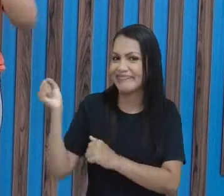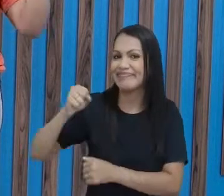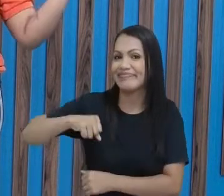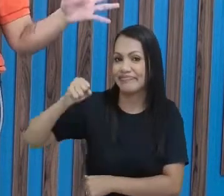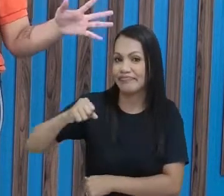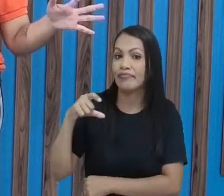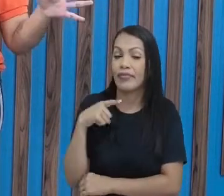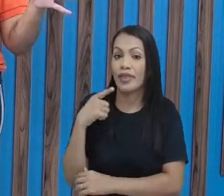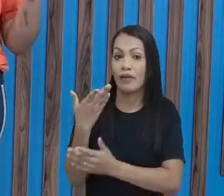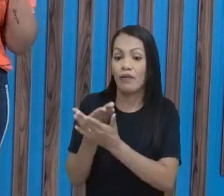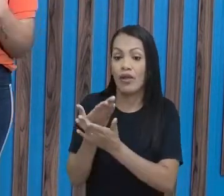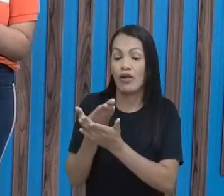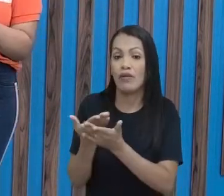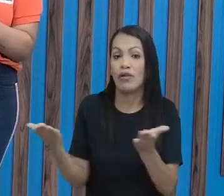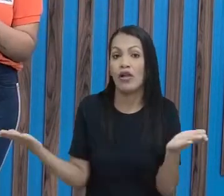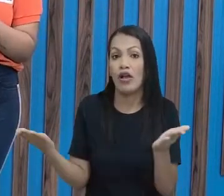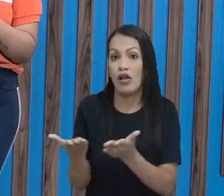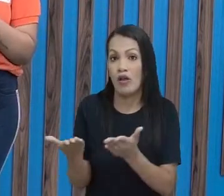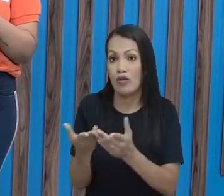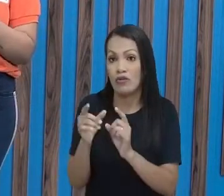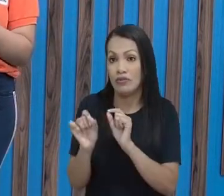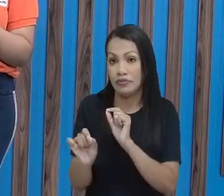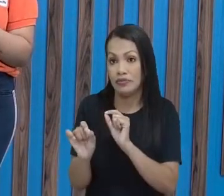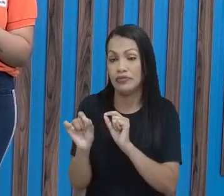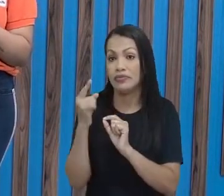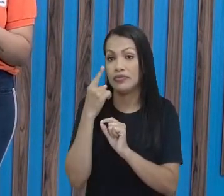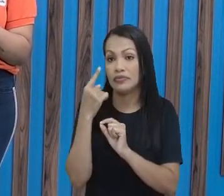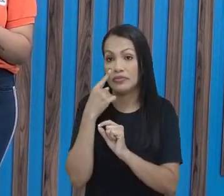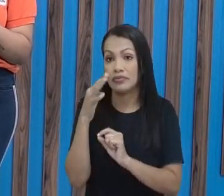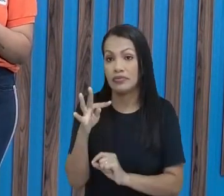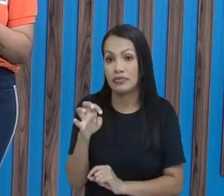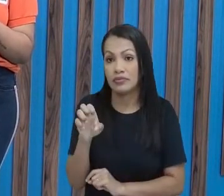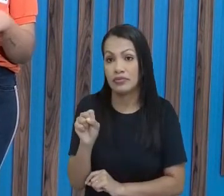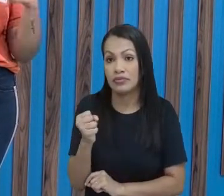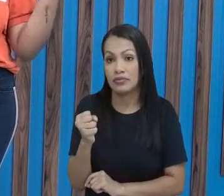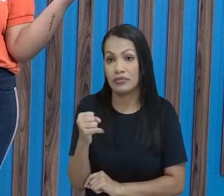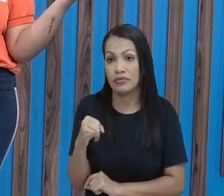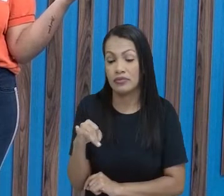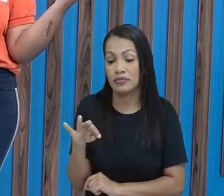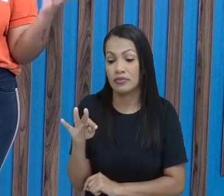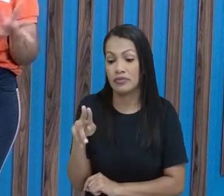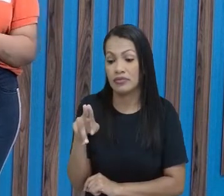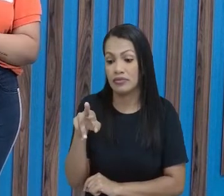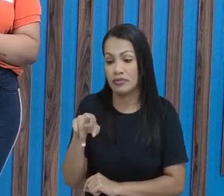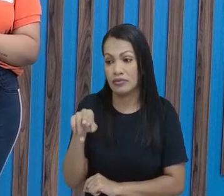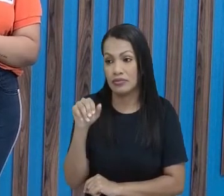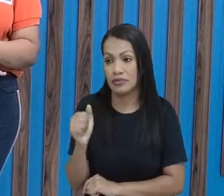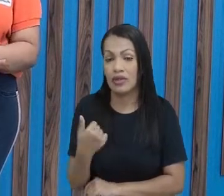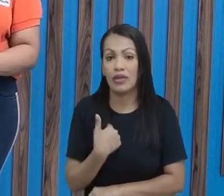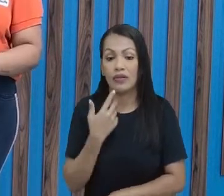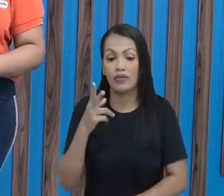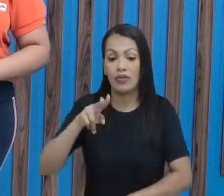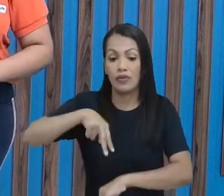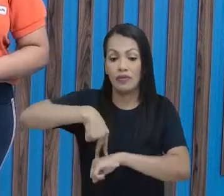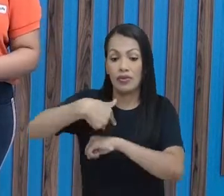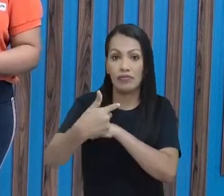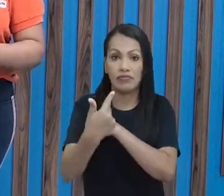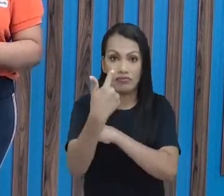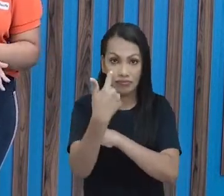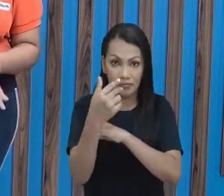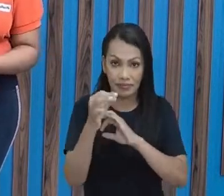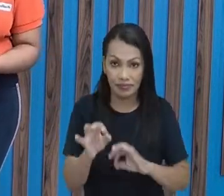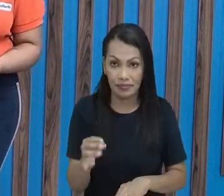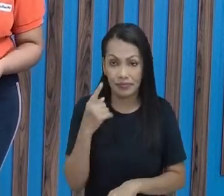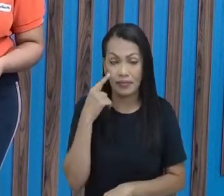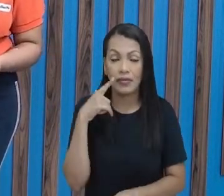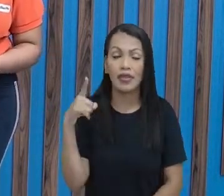uma aula hoje sobre tessitura textual. Esqueci de dizer que eu estou em pé aqui diante da câmera. A professora Adriana está sentada, eu estou em pé, tá certo? A gente